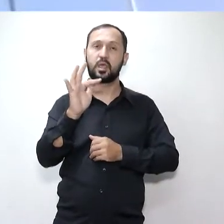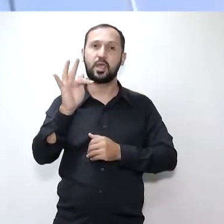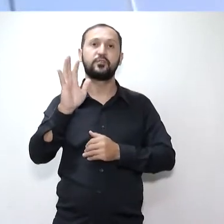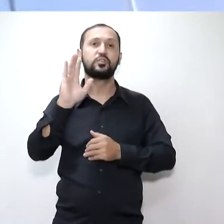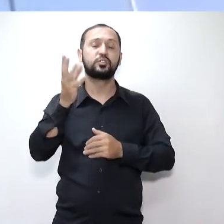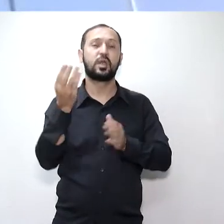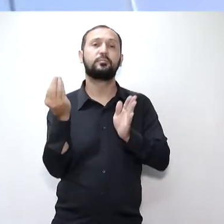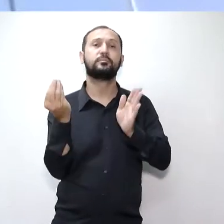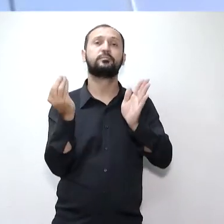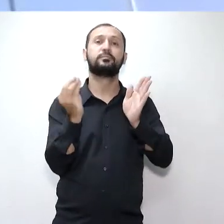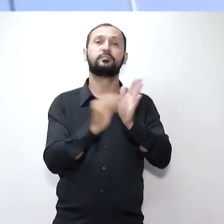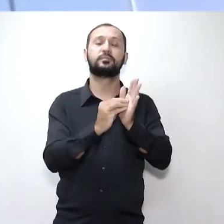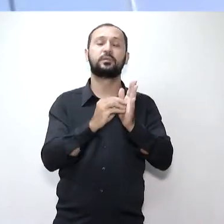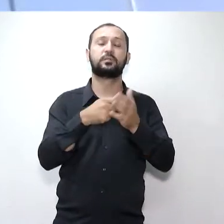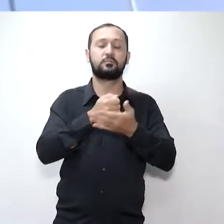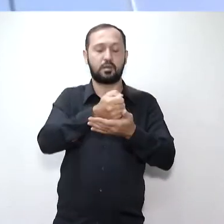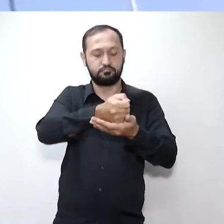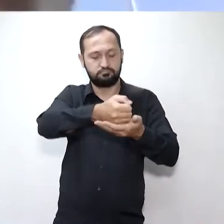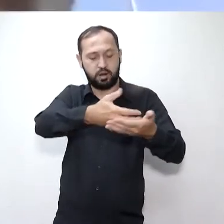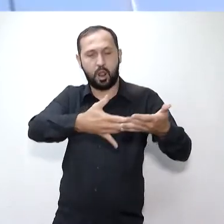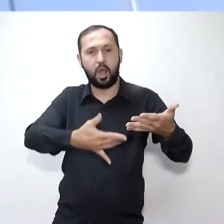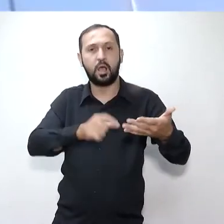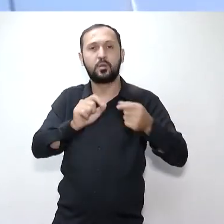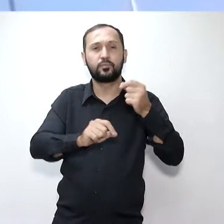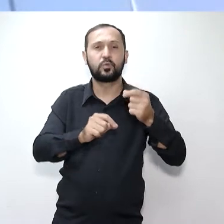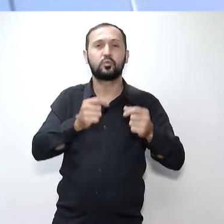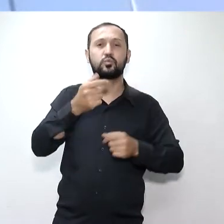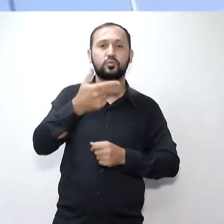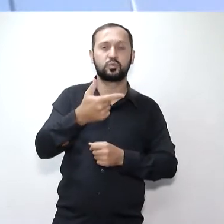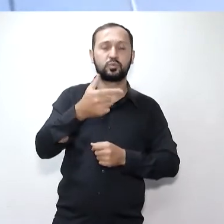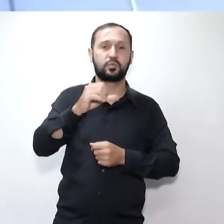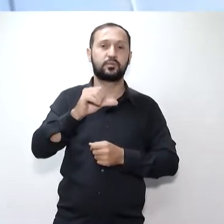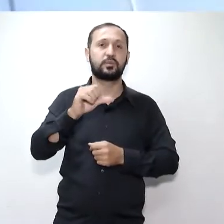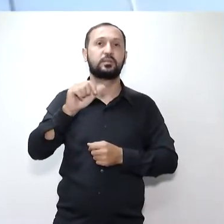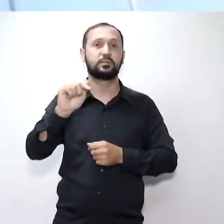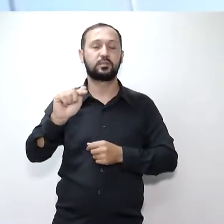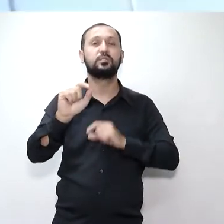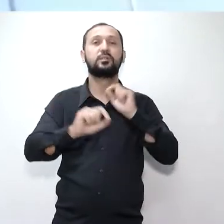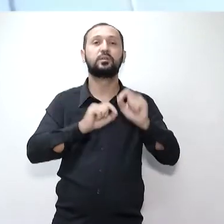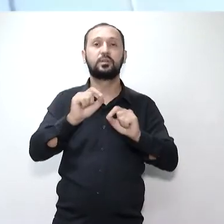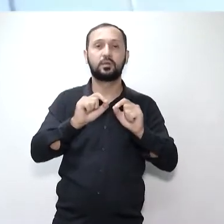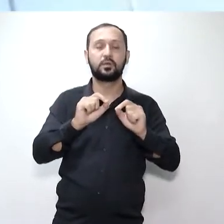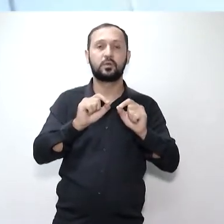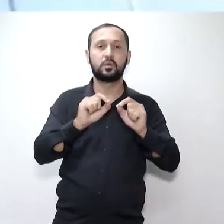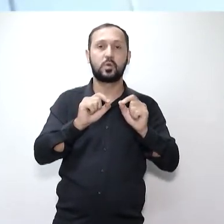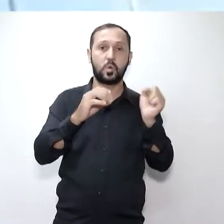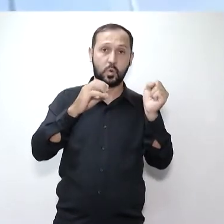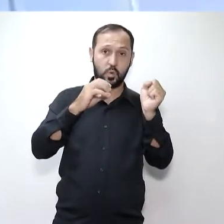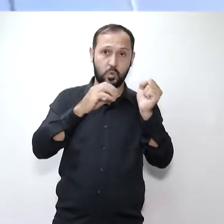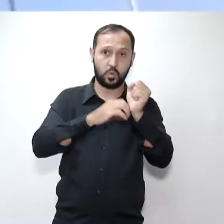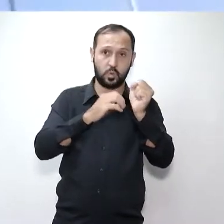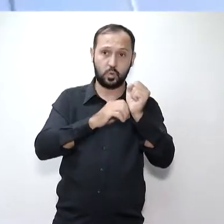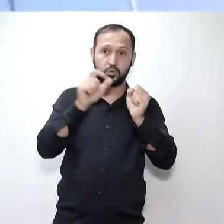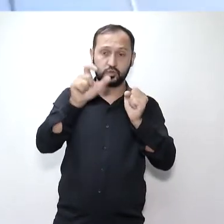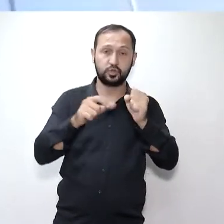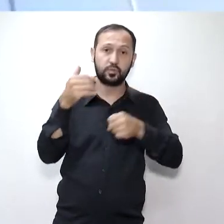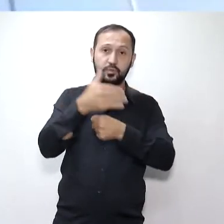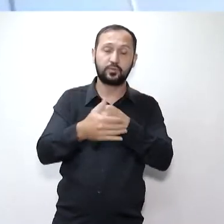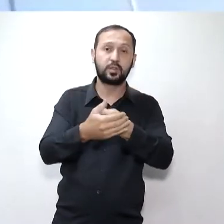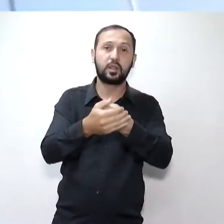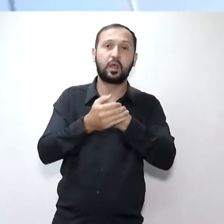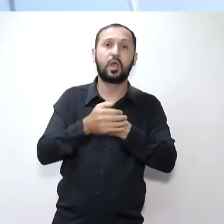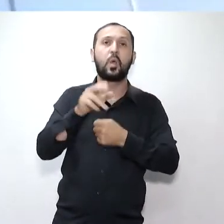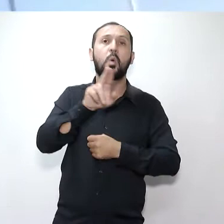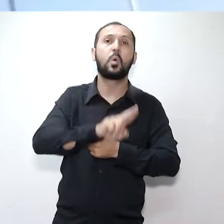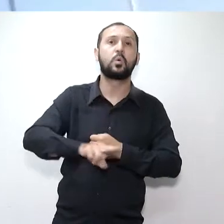o Superior Tribunal de Justiça há muito tempo já colocou na sua súmula aqui, 297, quando